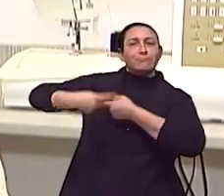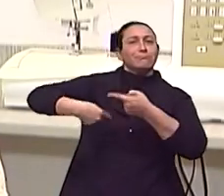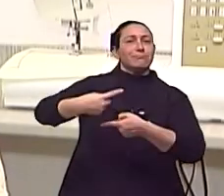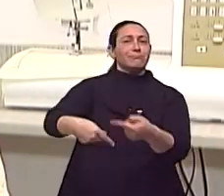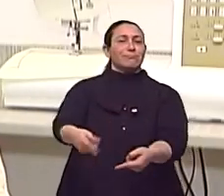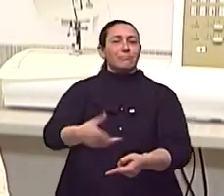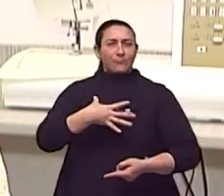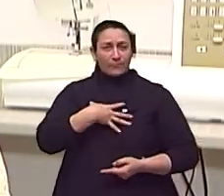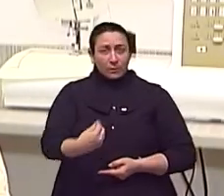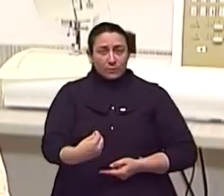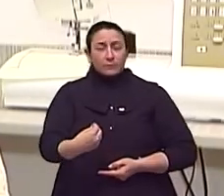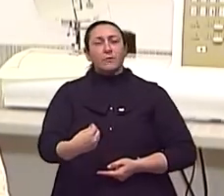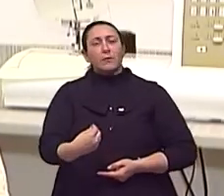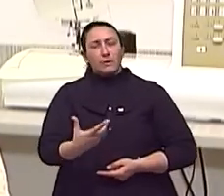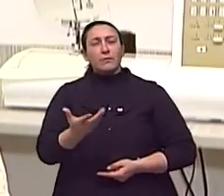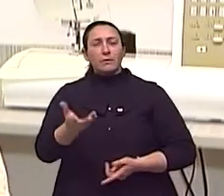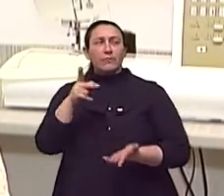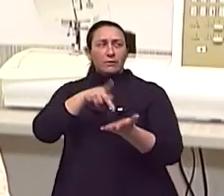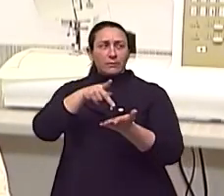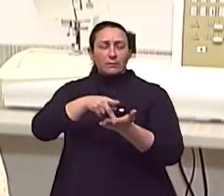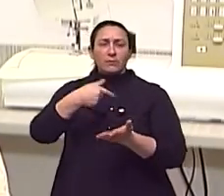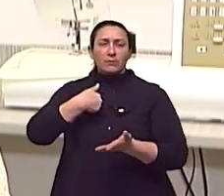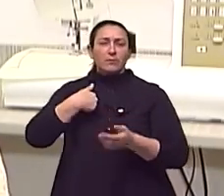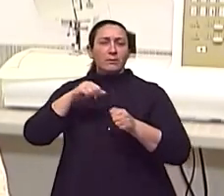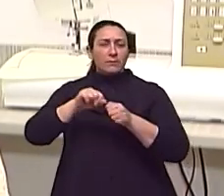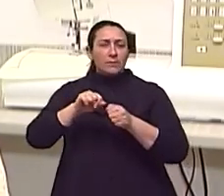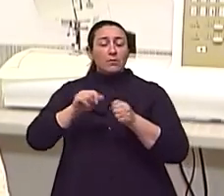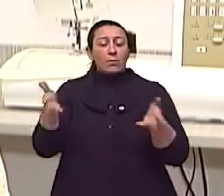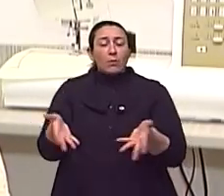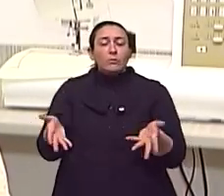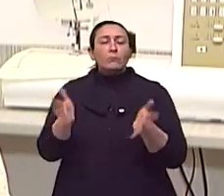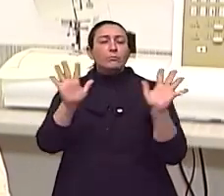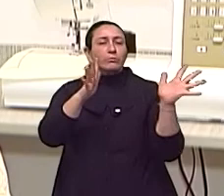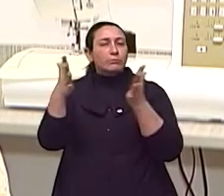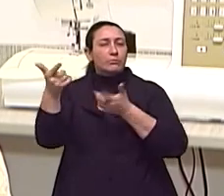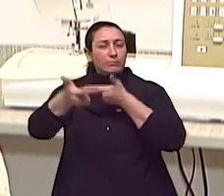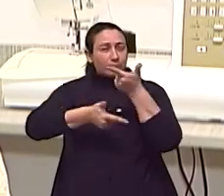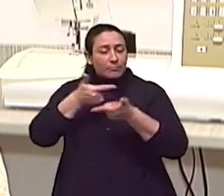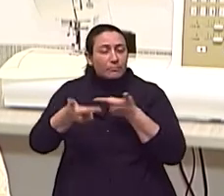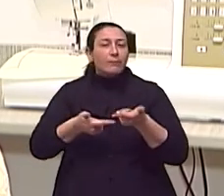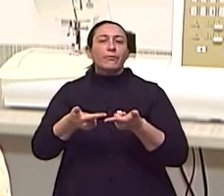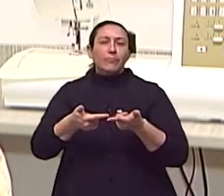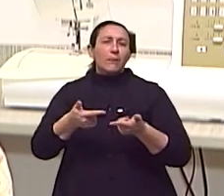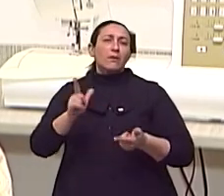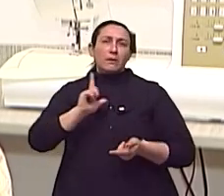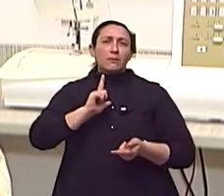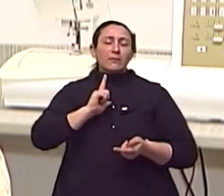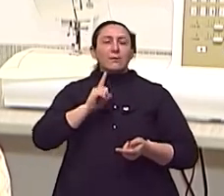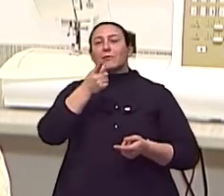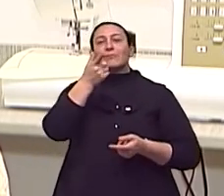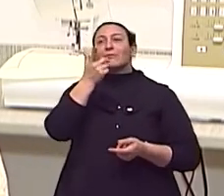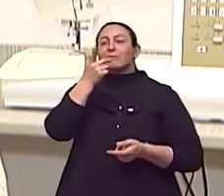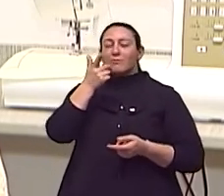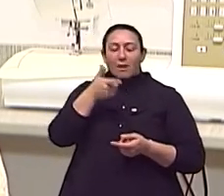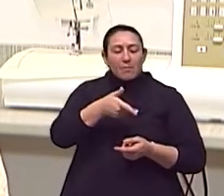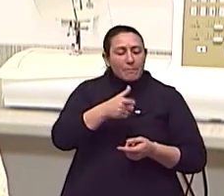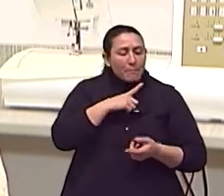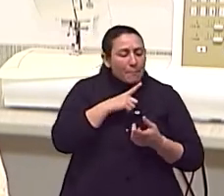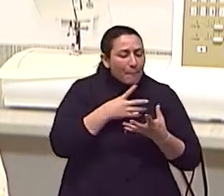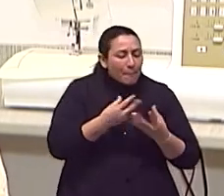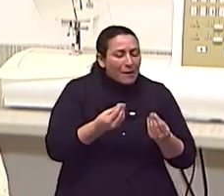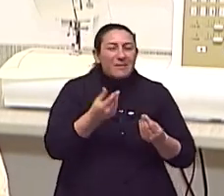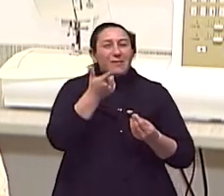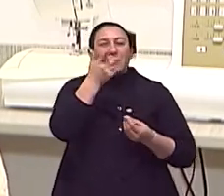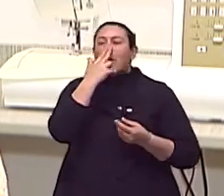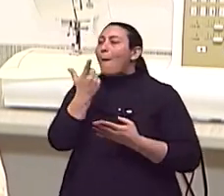feito pela nas mãos da gente tem muito mais valor do que você e ali na esquina e comprar